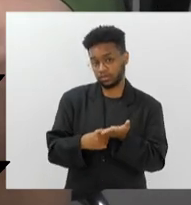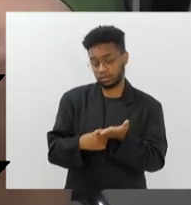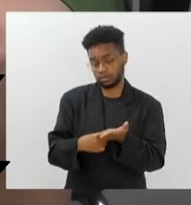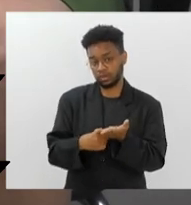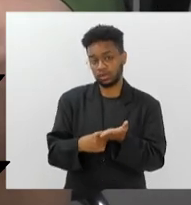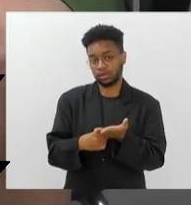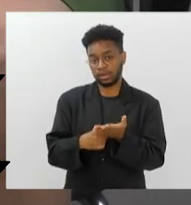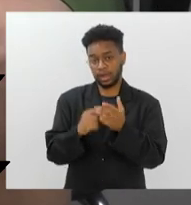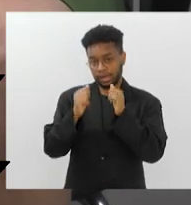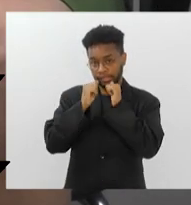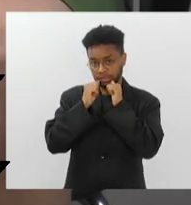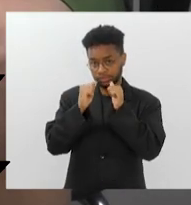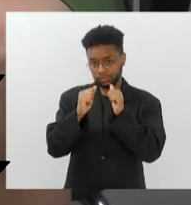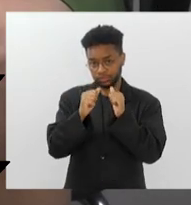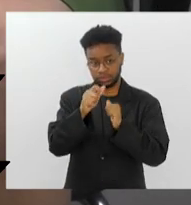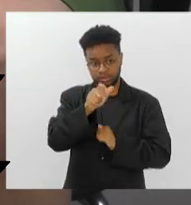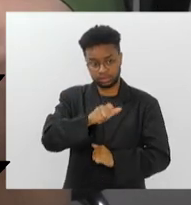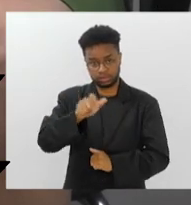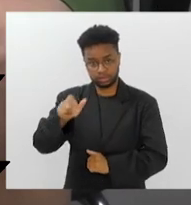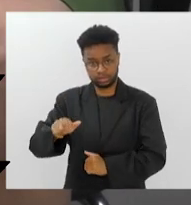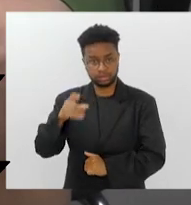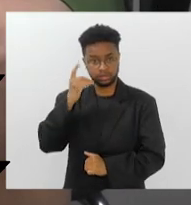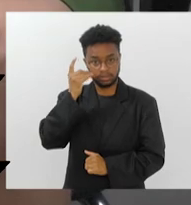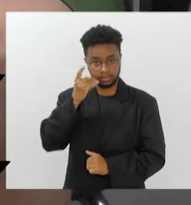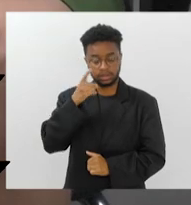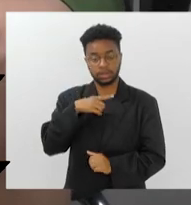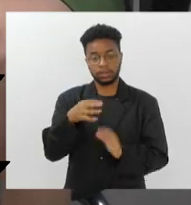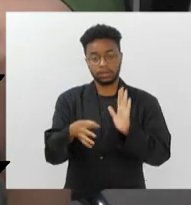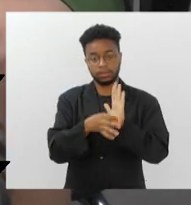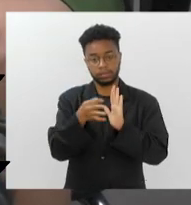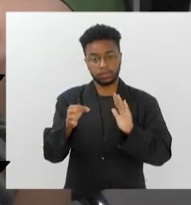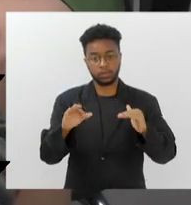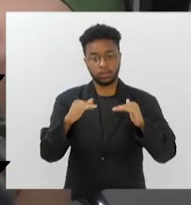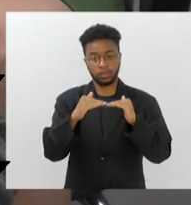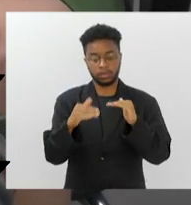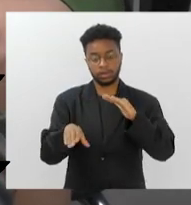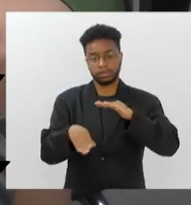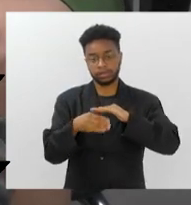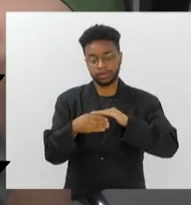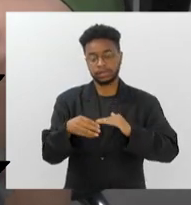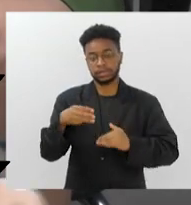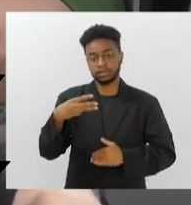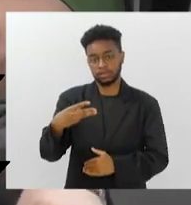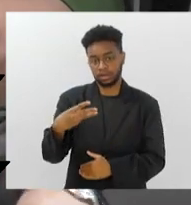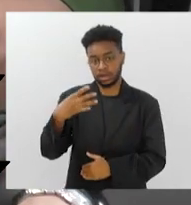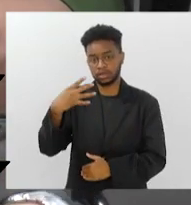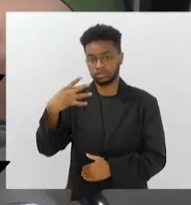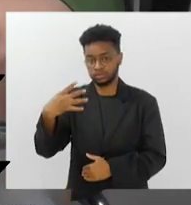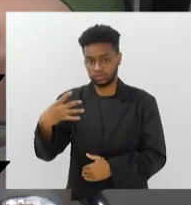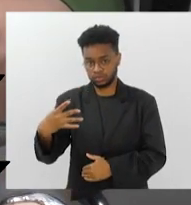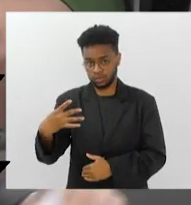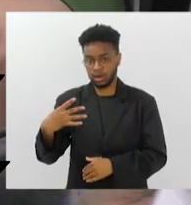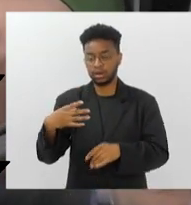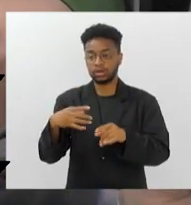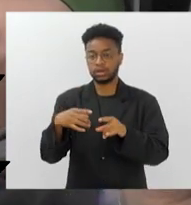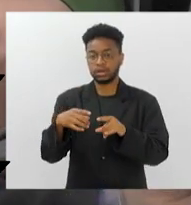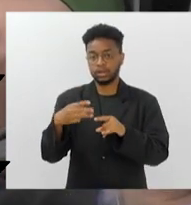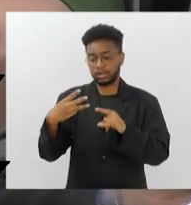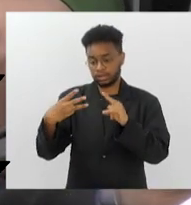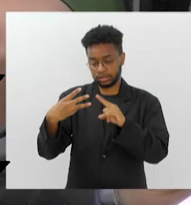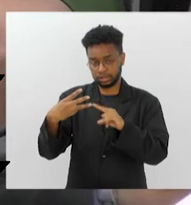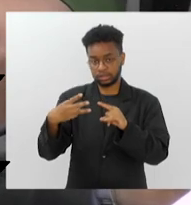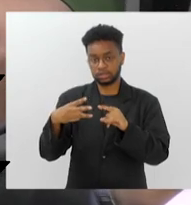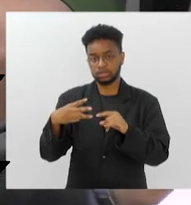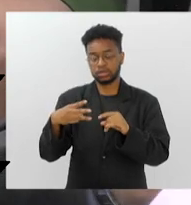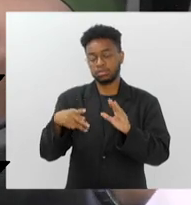deputados e o parecer é favorável às emendas TR e qu três é do deputado